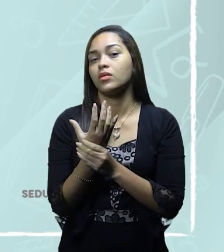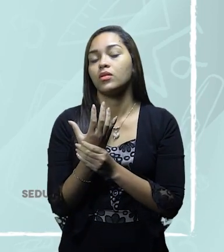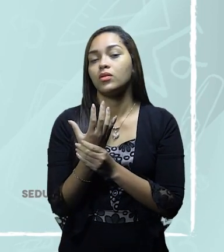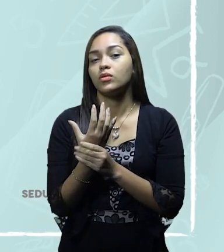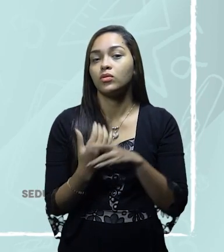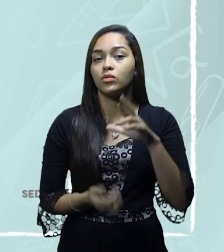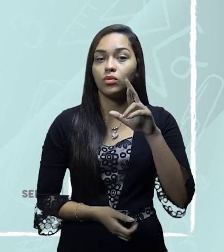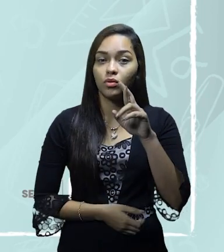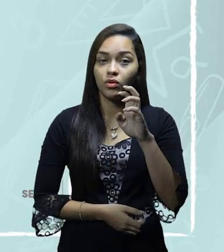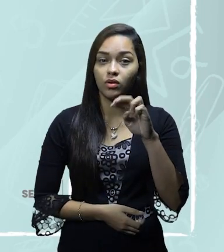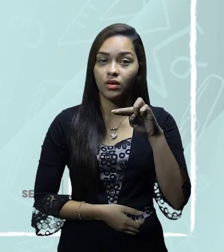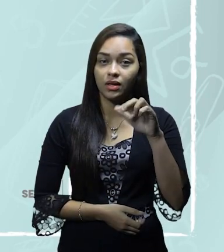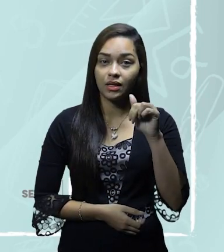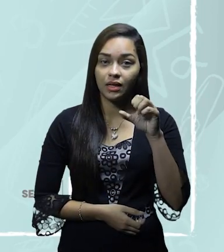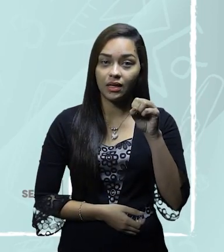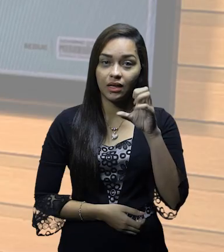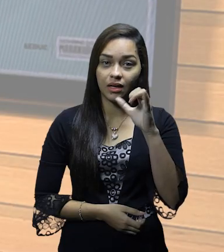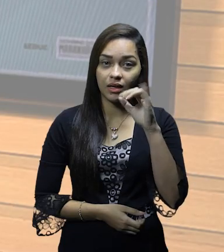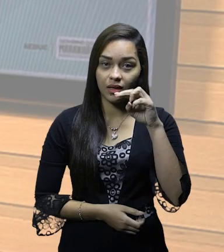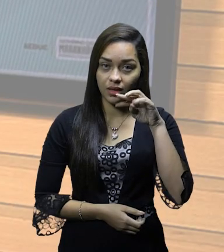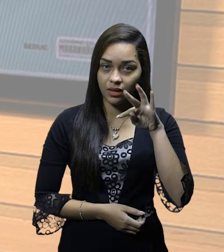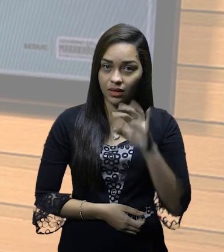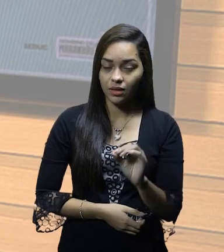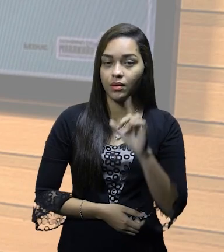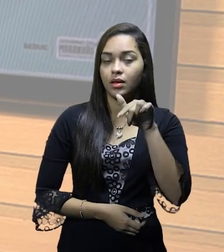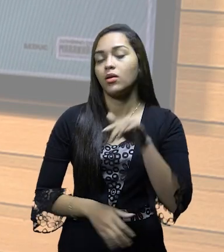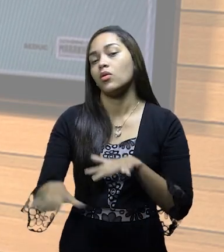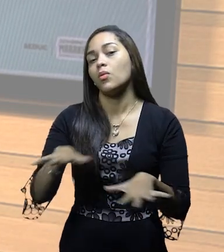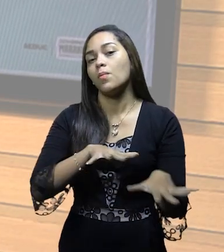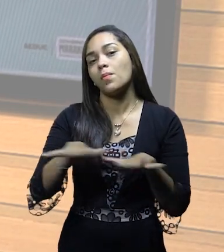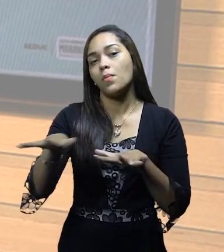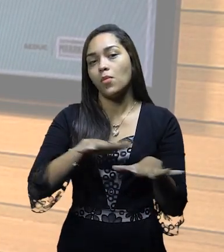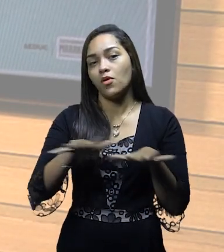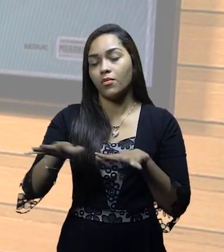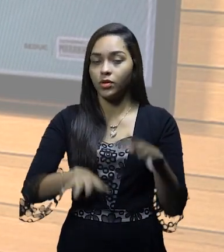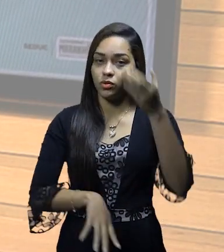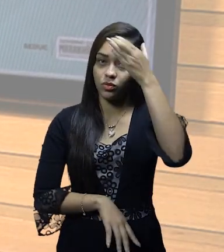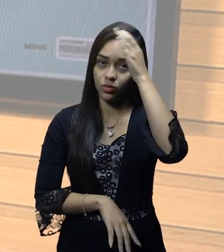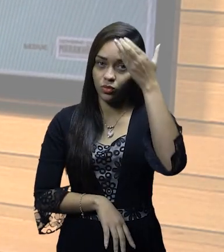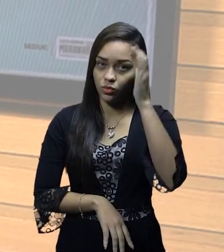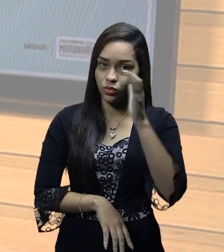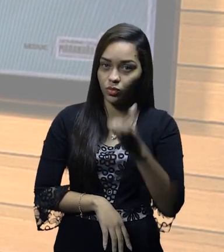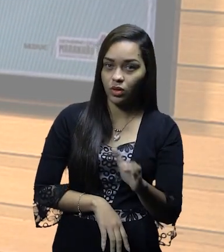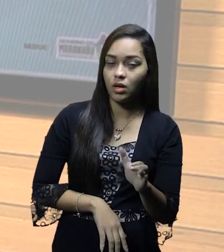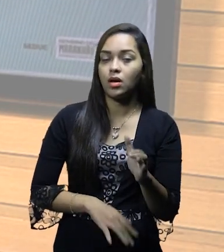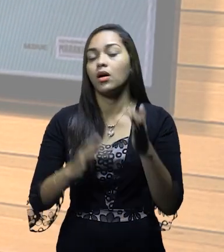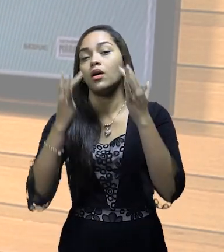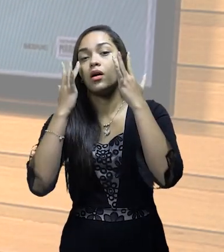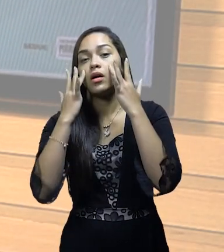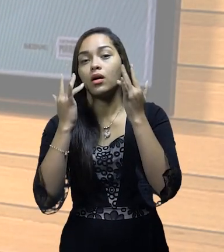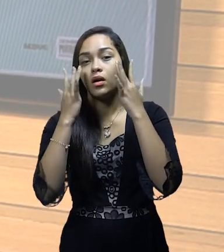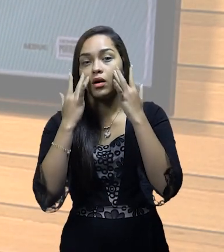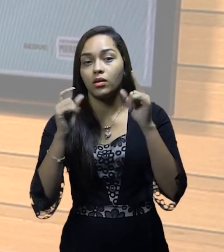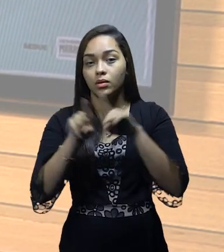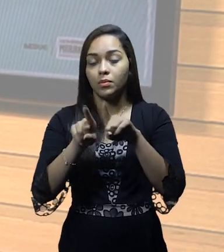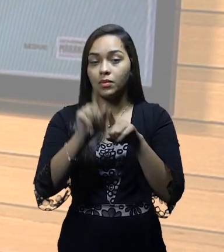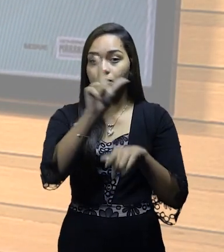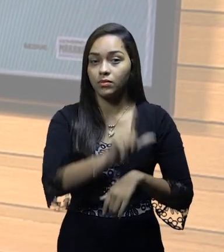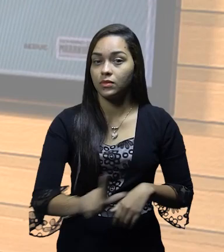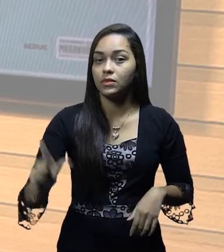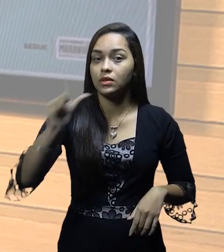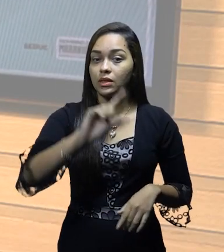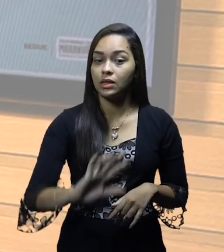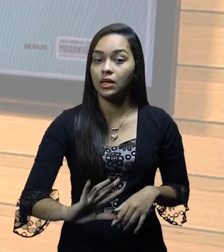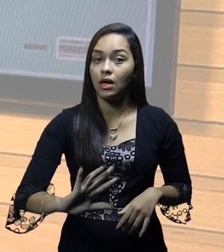o Renascimento. Renascimento é um movimento cultural, artístico e